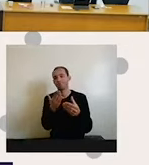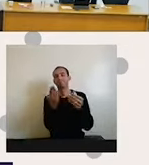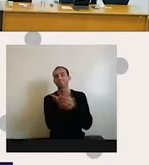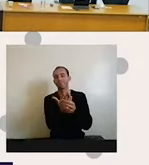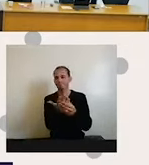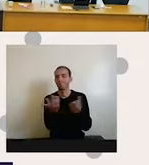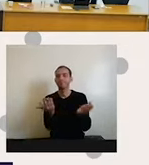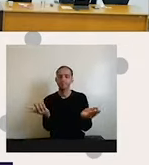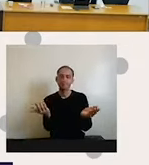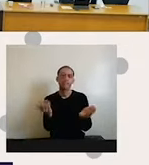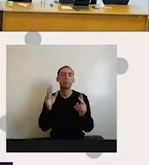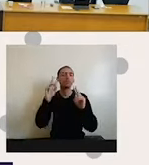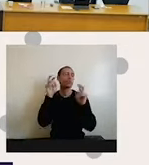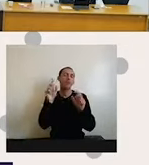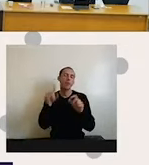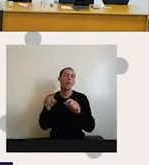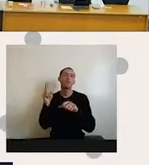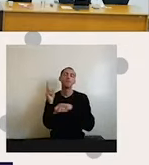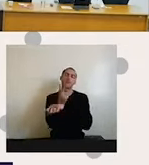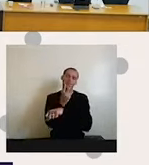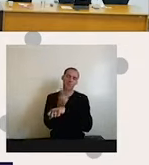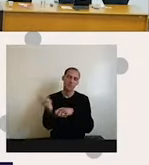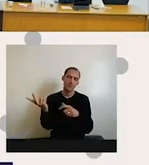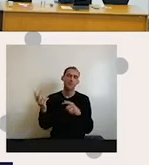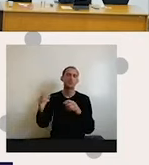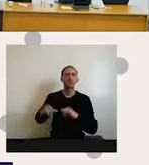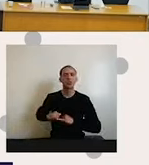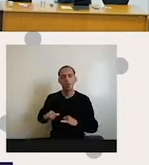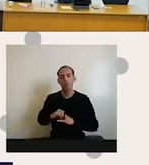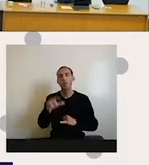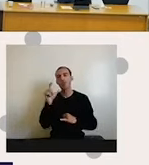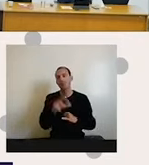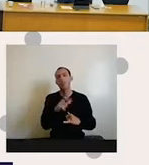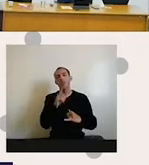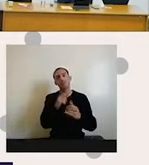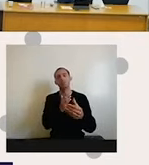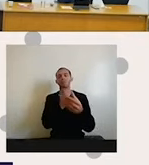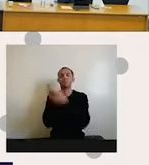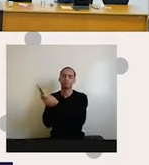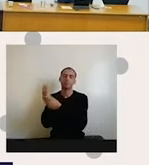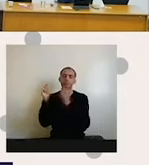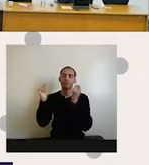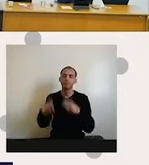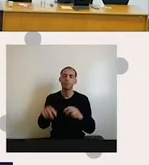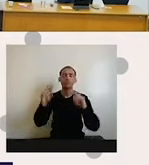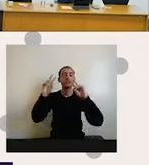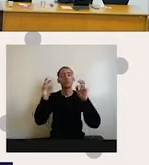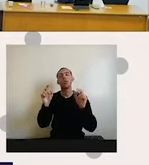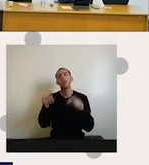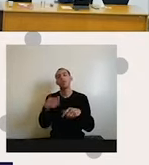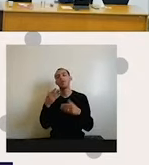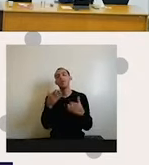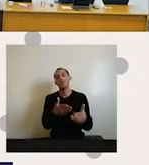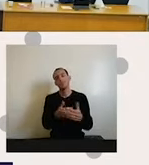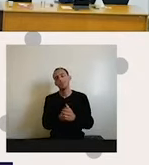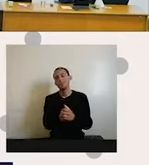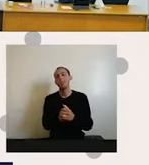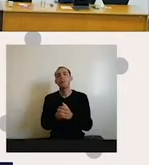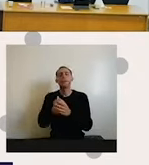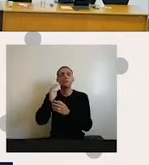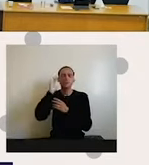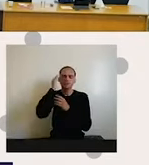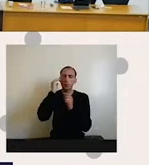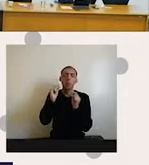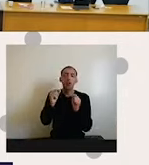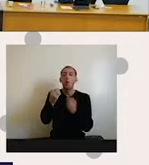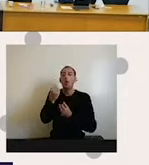processo dolorido. Então, eu respeitei o tempo dela, e para entender justamente, né, como que ela faz, de que forma ela faz, como